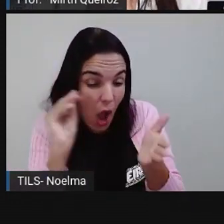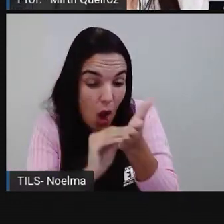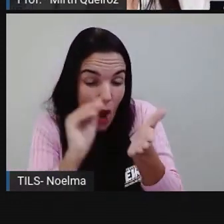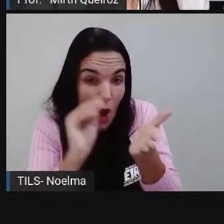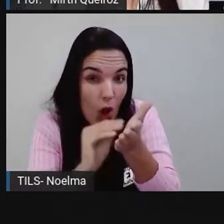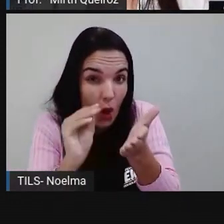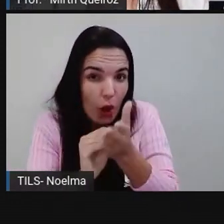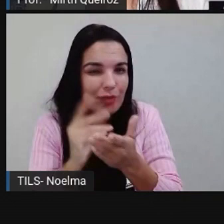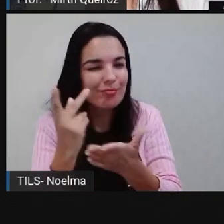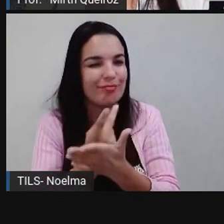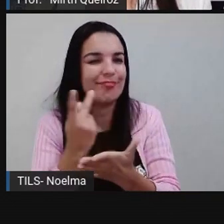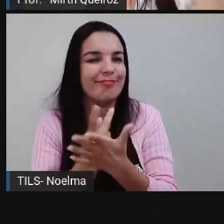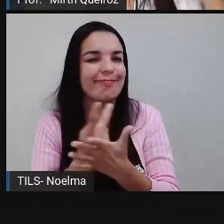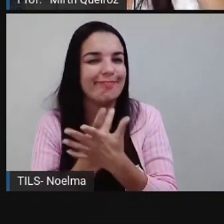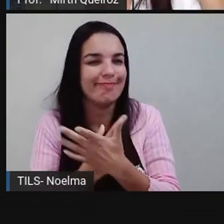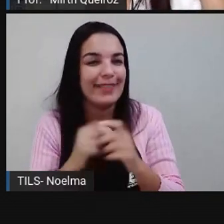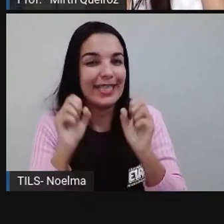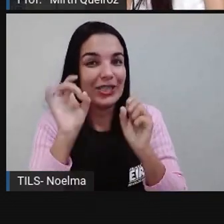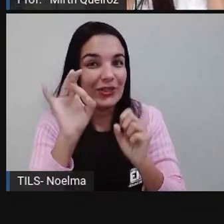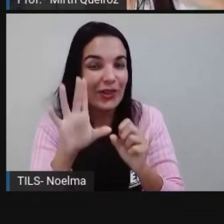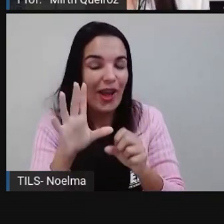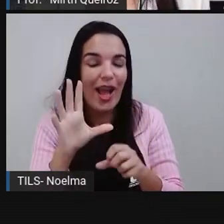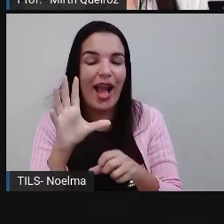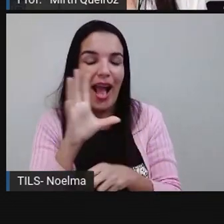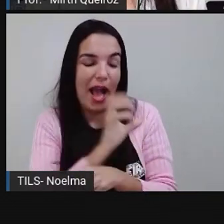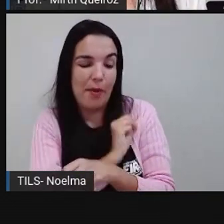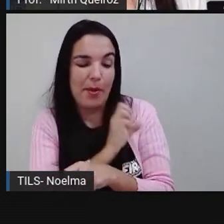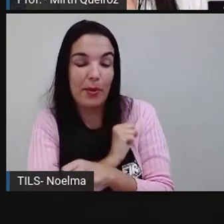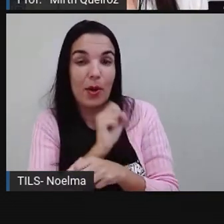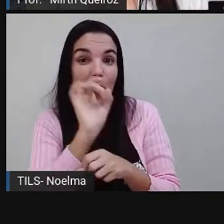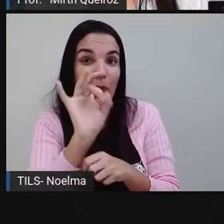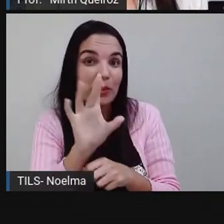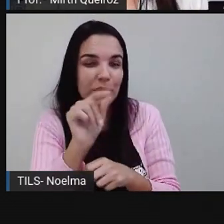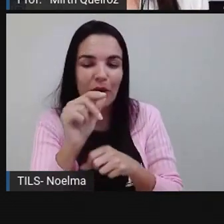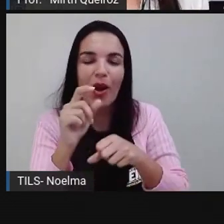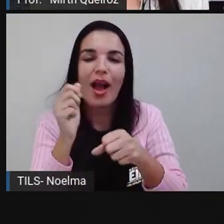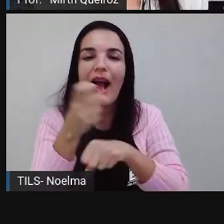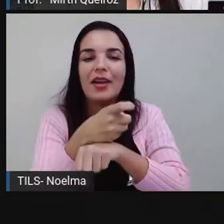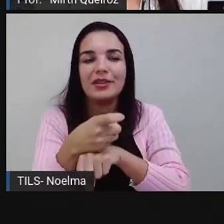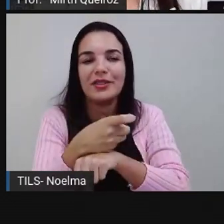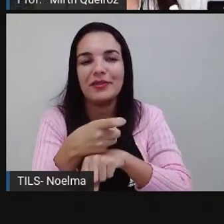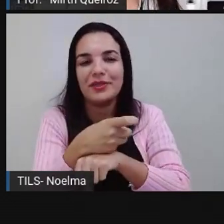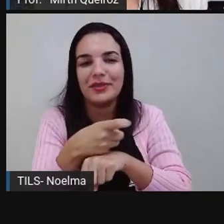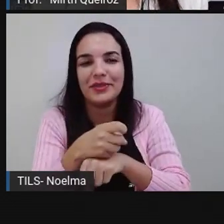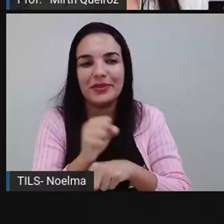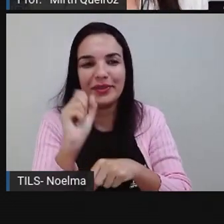conjugação está errado. Amoroso é um adjetivo.